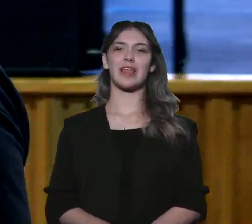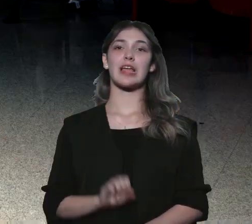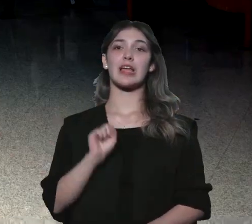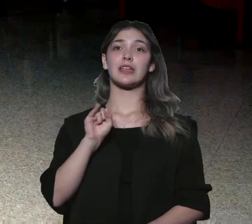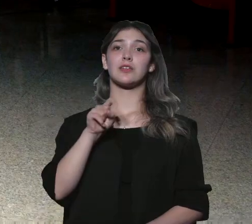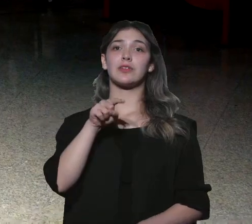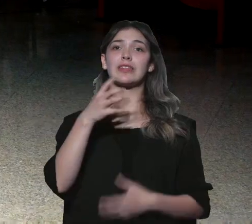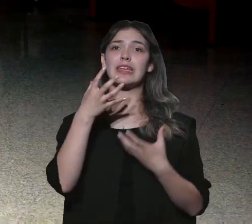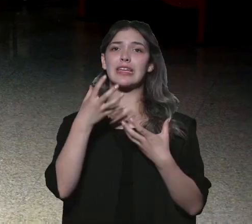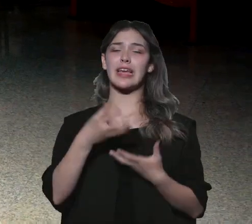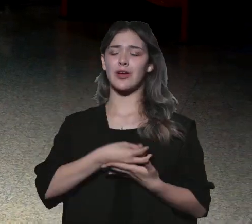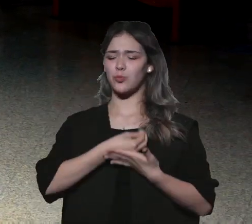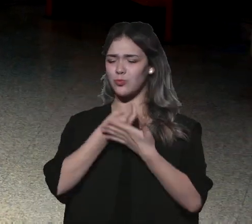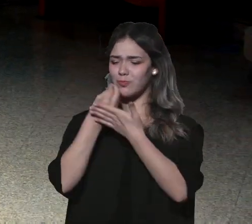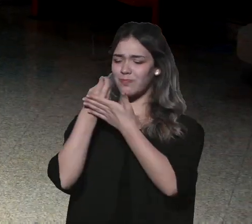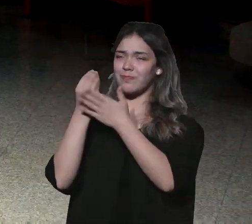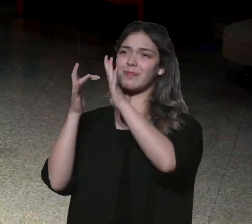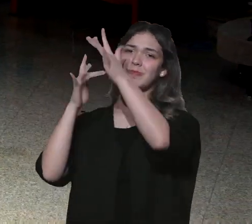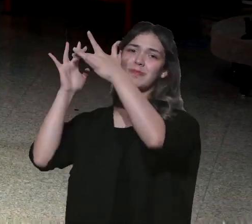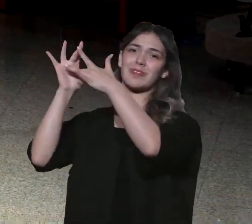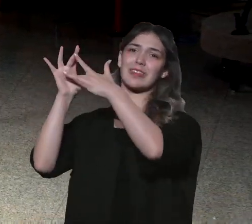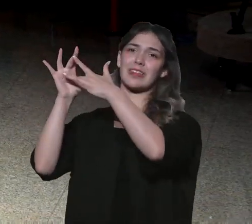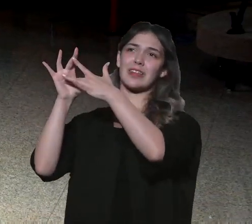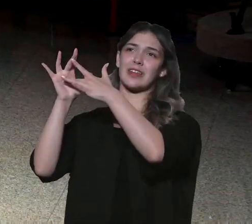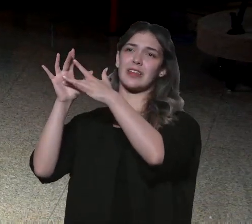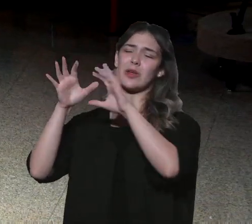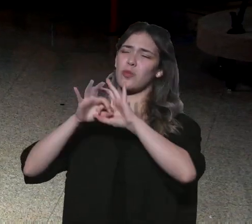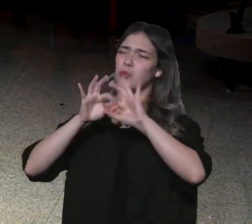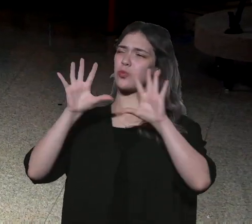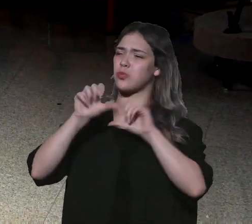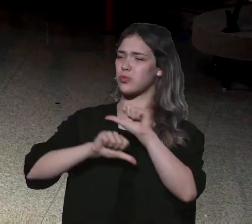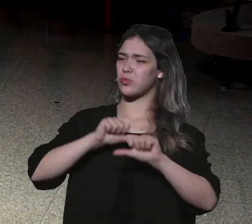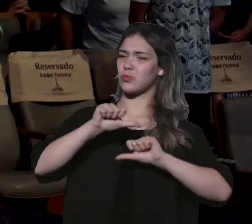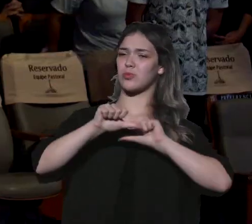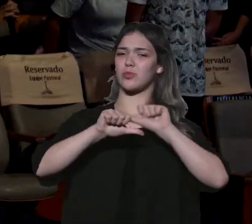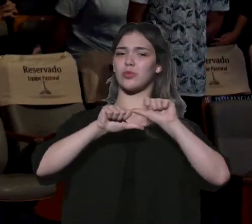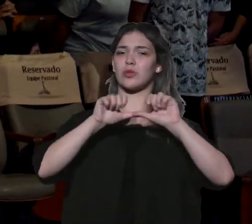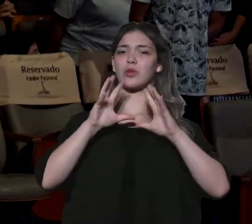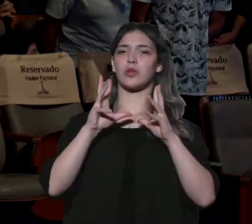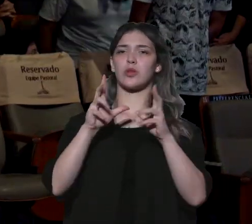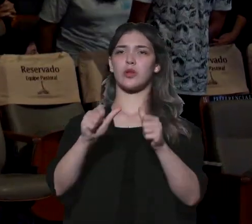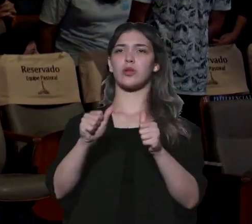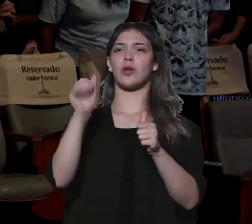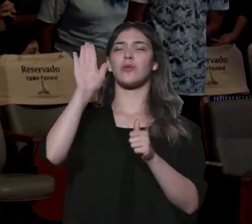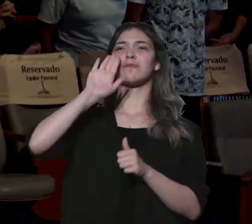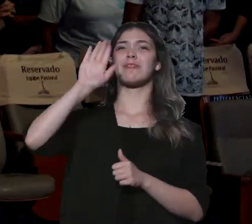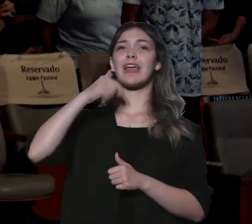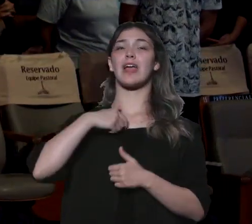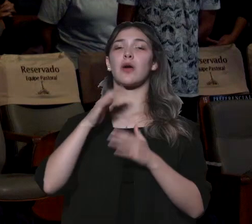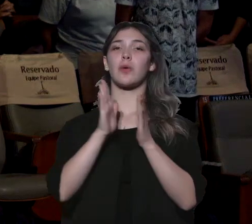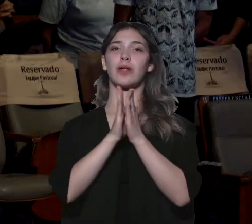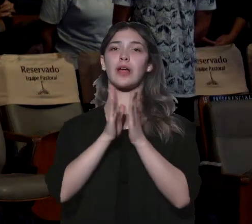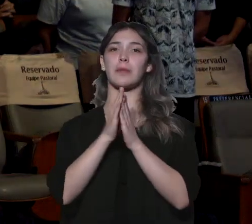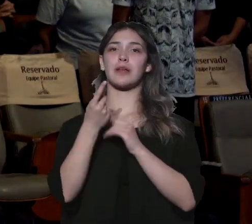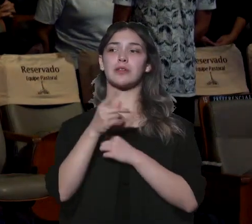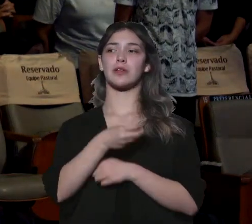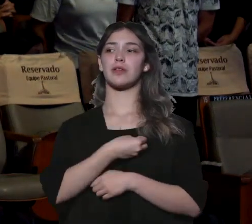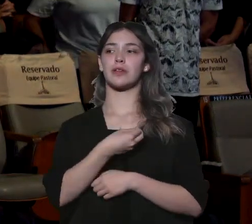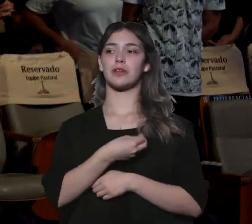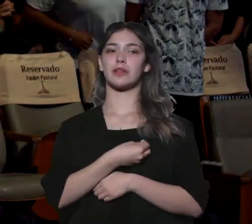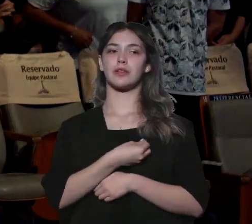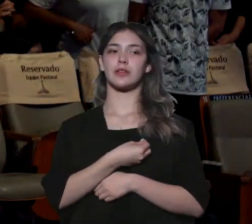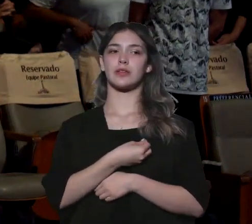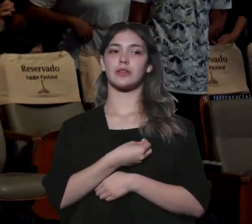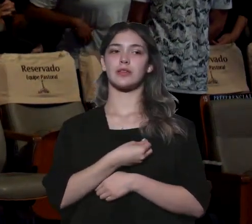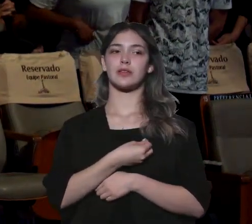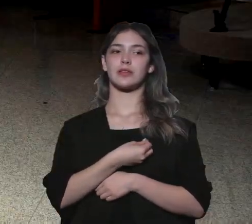vida para Jesus e deixar Ele te transformar, eu quero pedir para você levantar sua mão bem alto. Eu quero orar por você. Deus te abençoe,